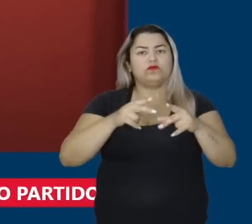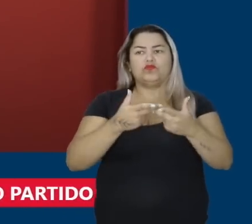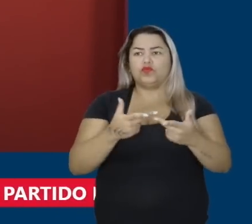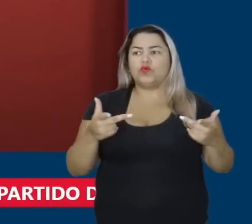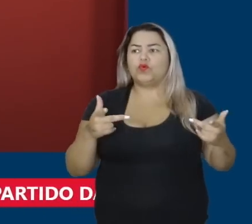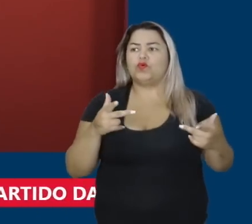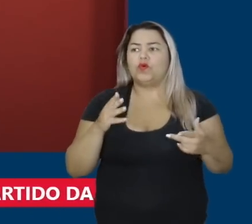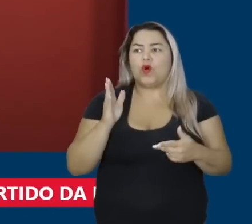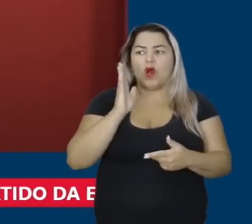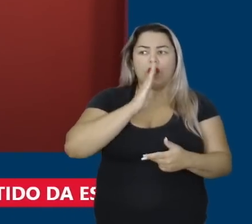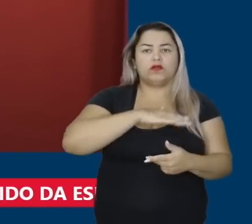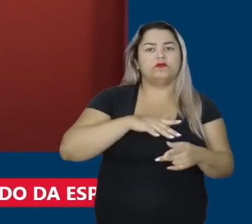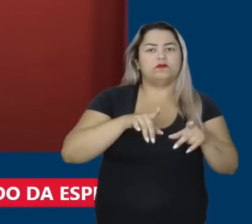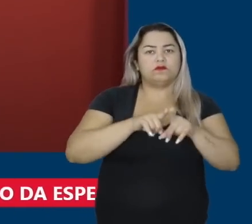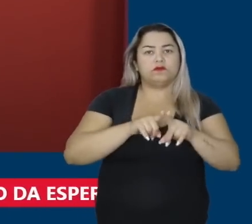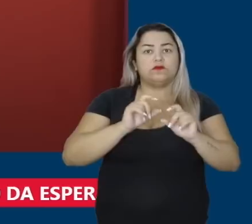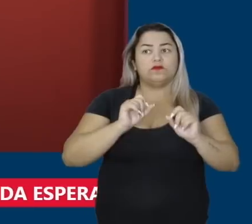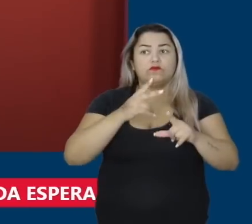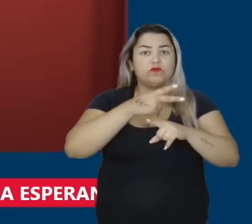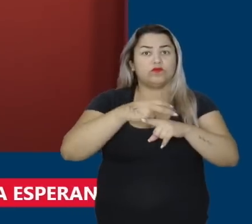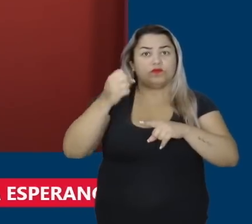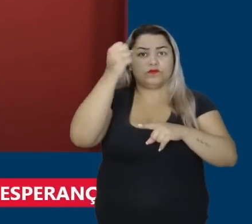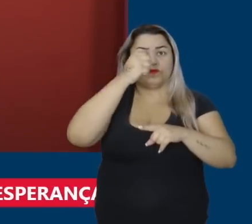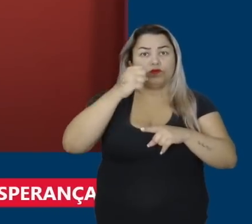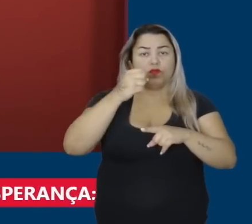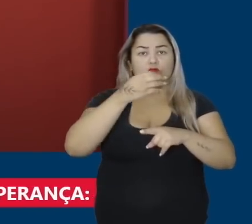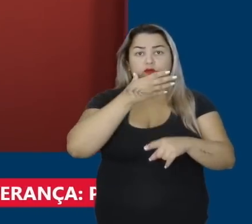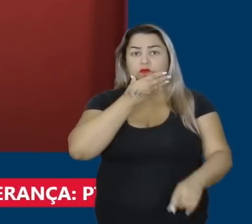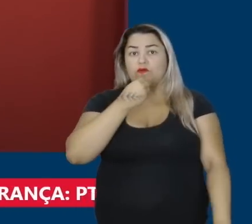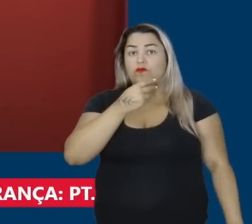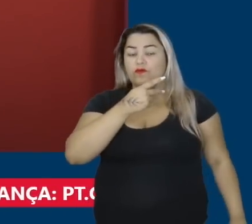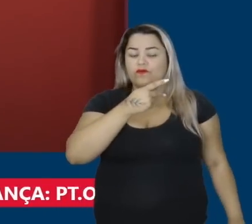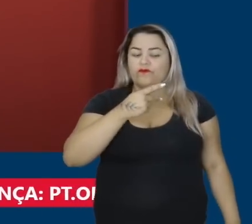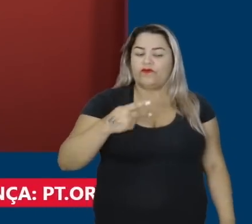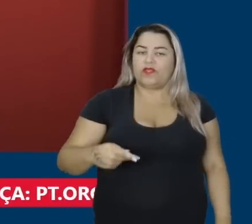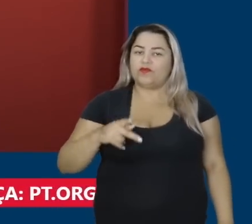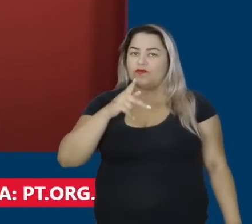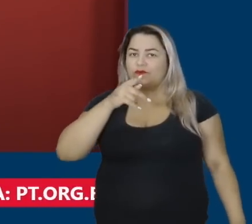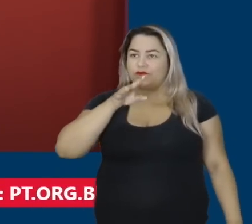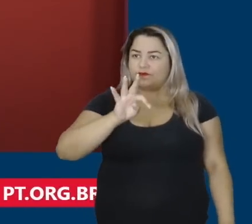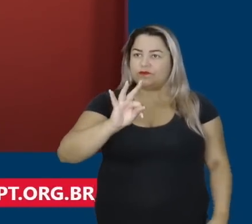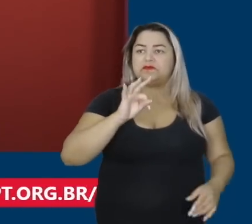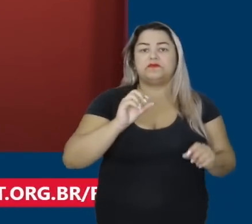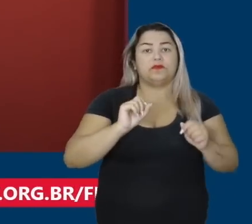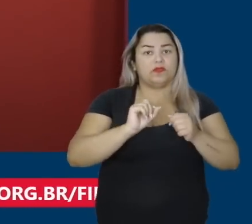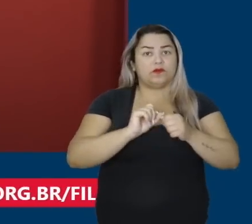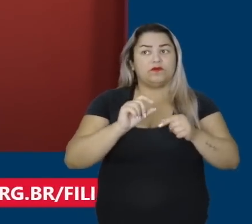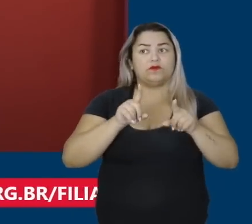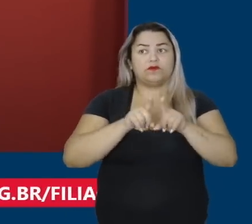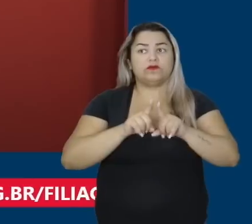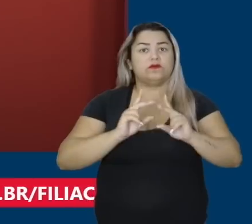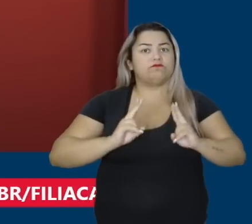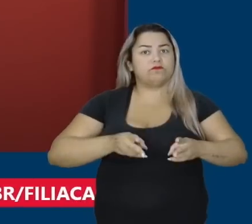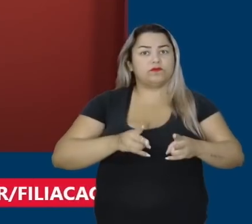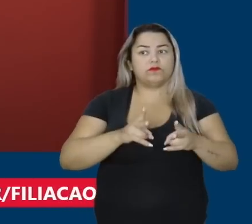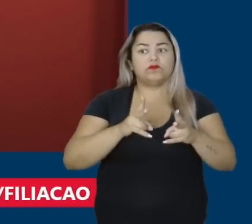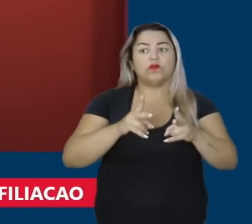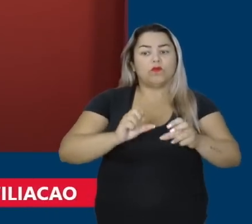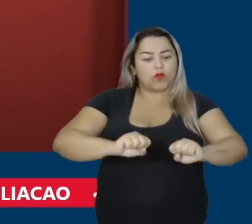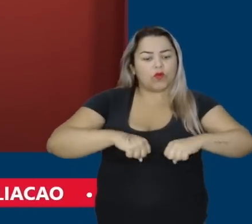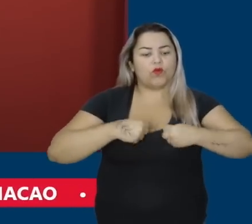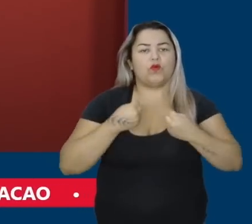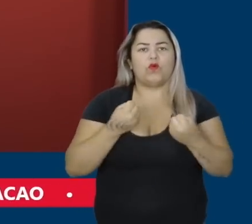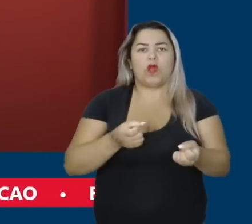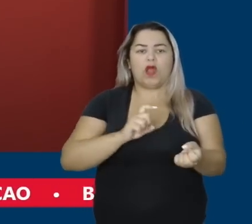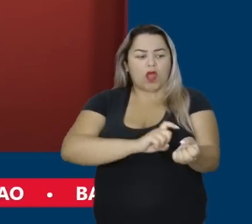Uma vitória que, tanto por parte do governo como do PT, precisa ser consolidada diuturnamente no enfrentamento